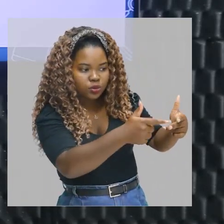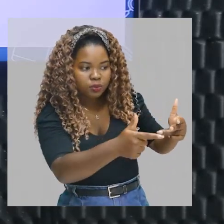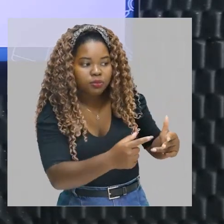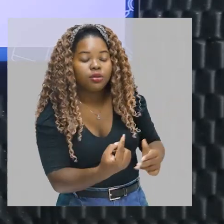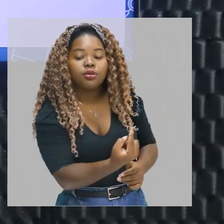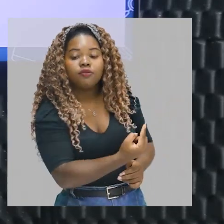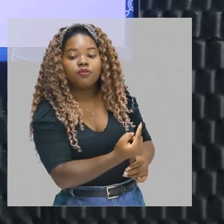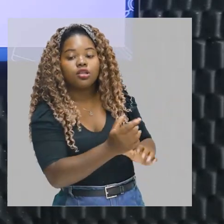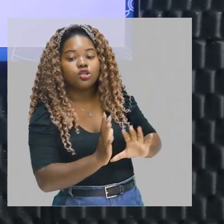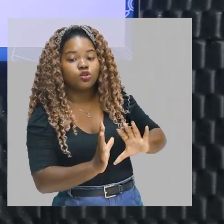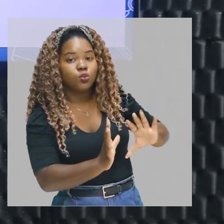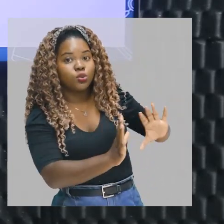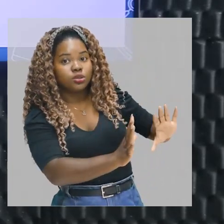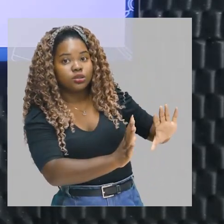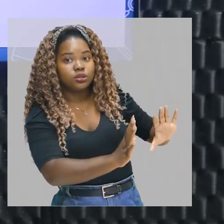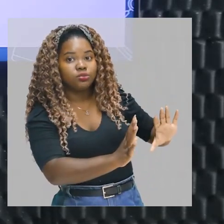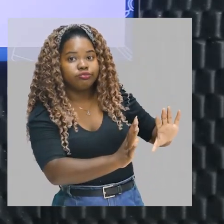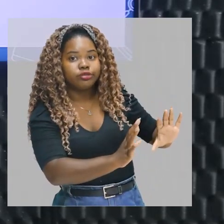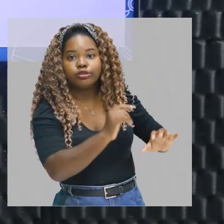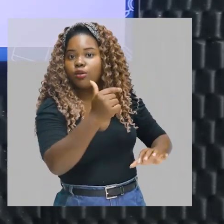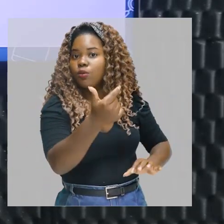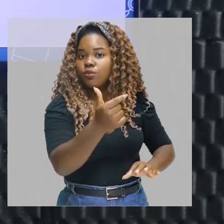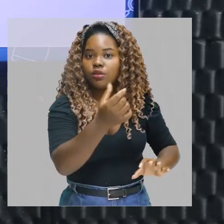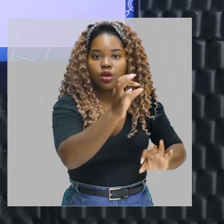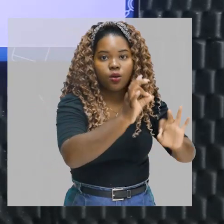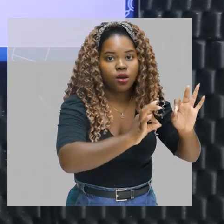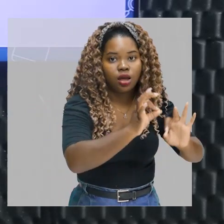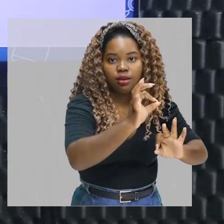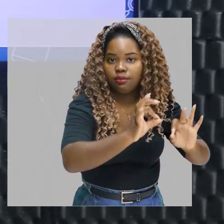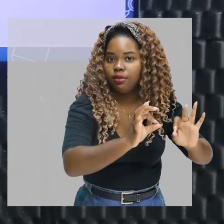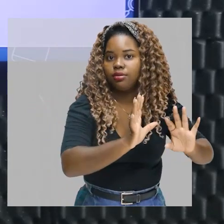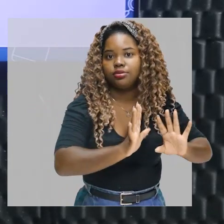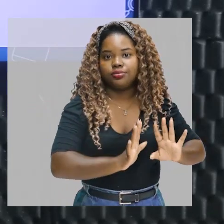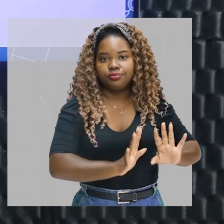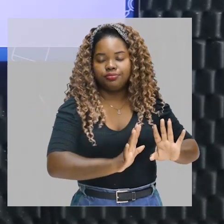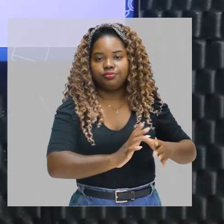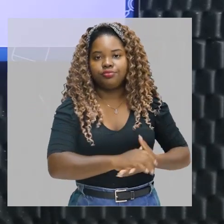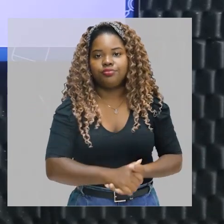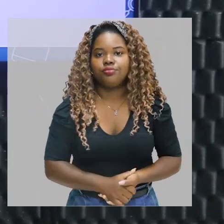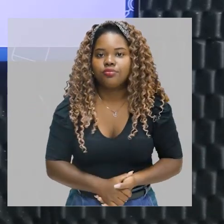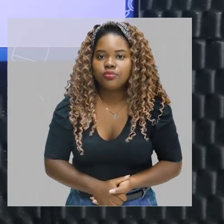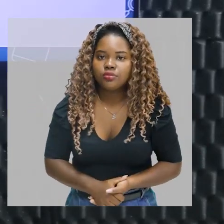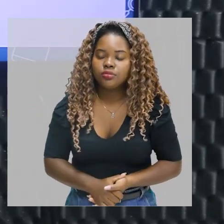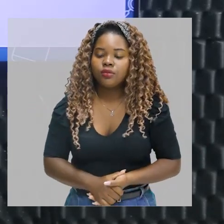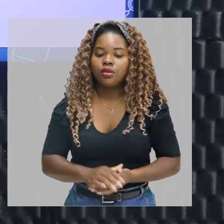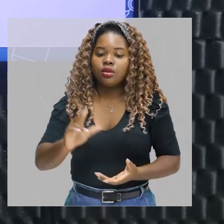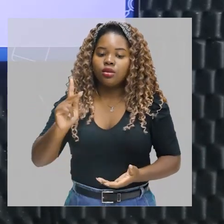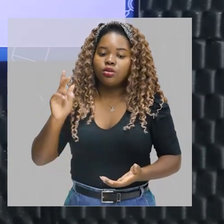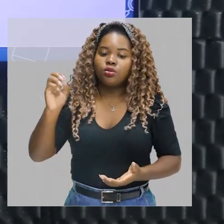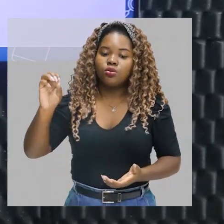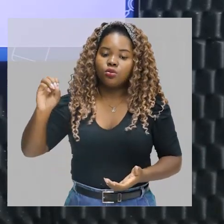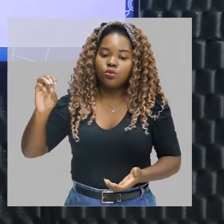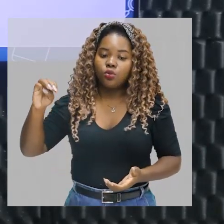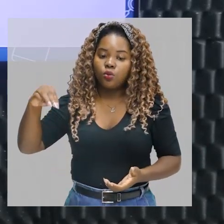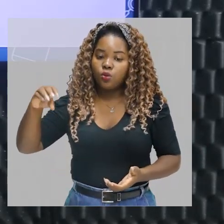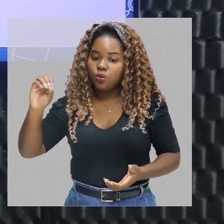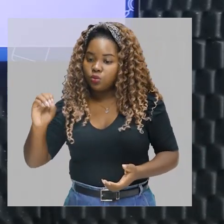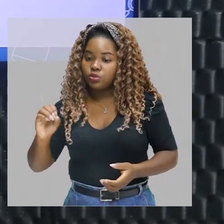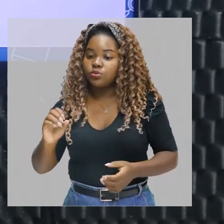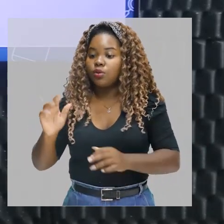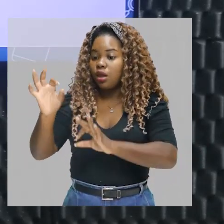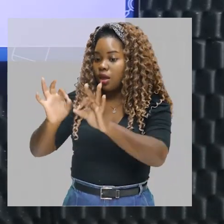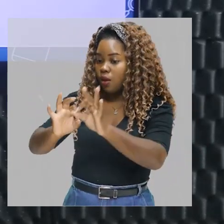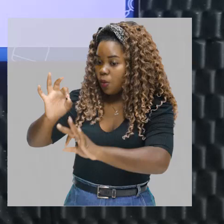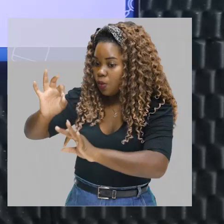é a desorganização, ok? Então, cosmo, ele é a organização, né?